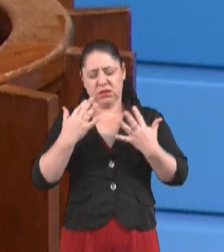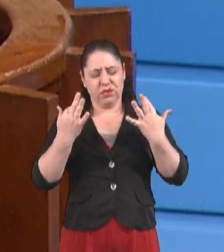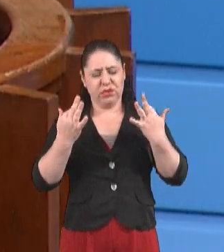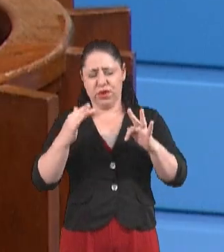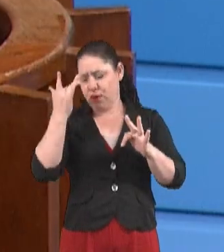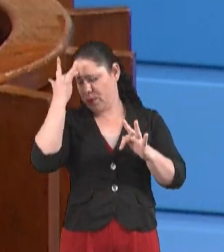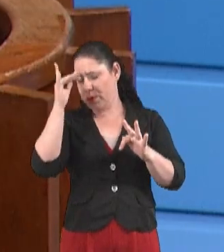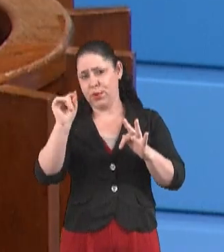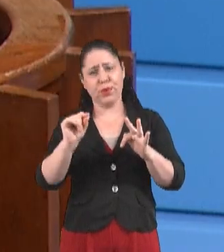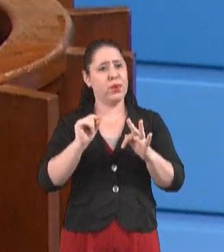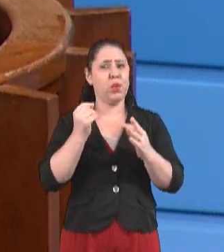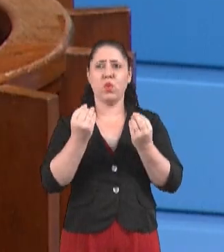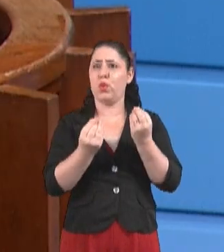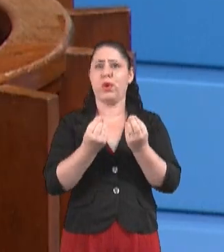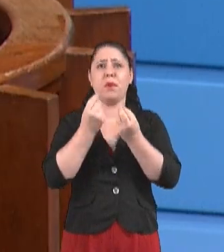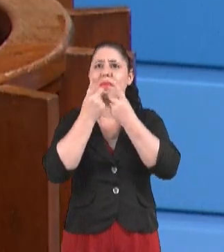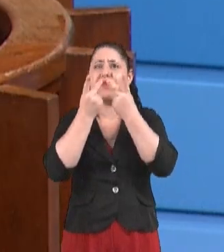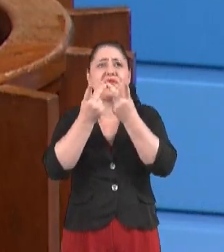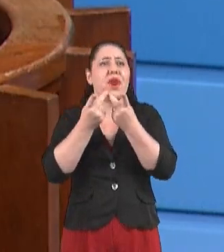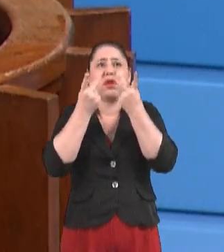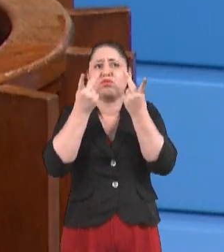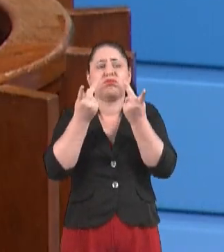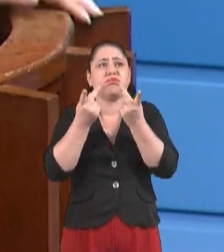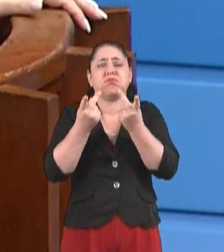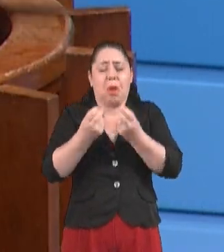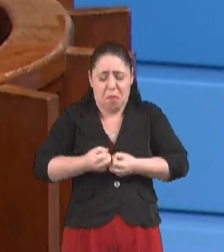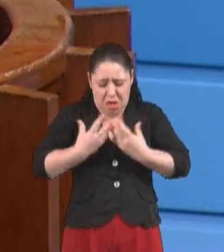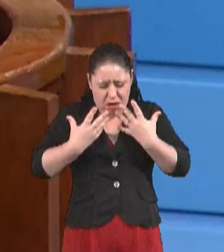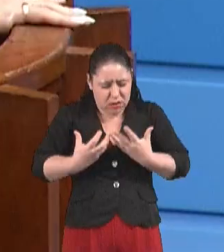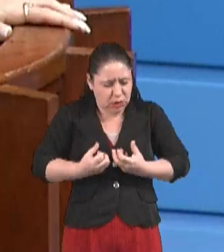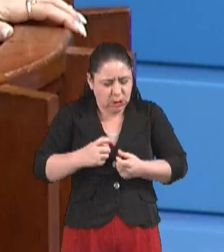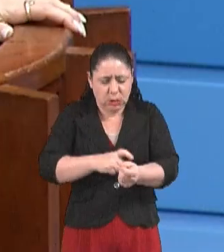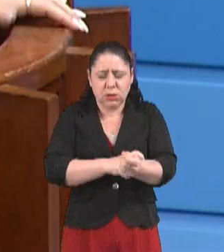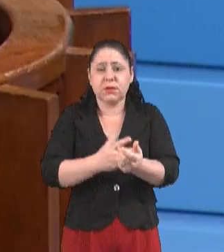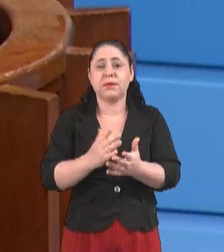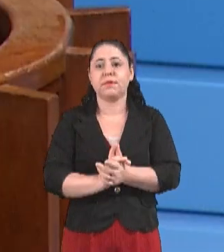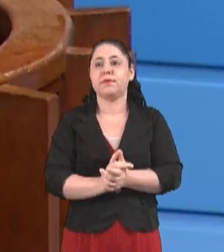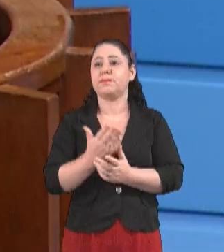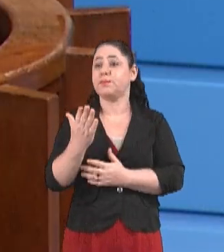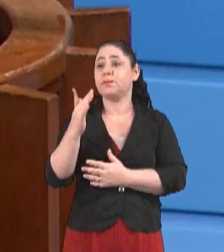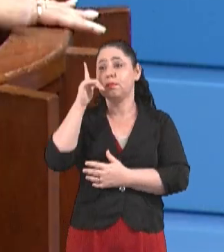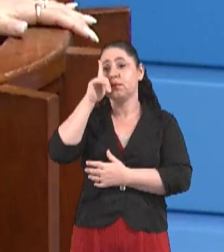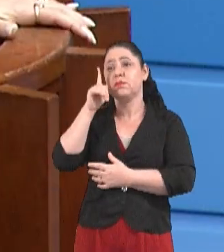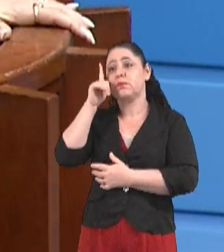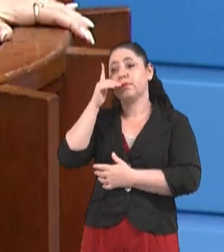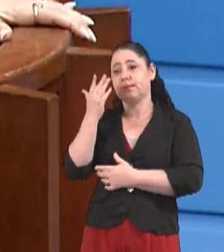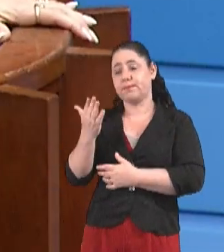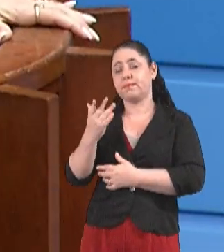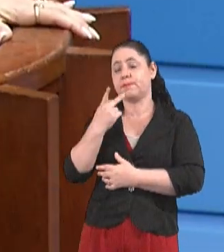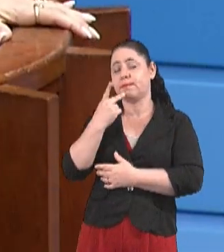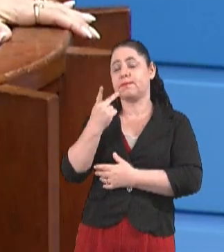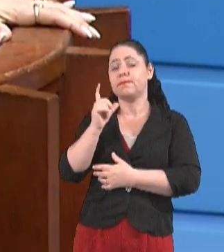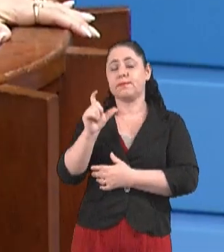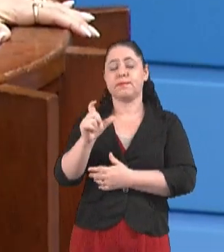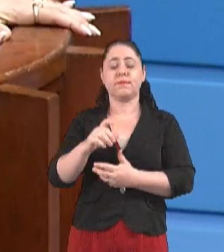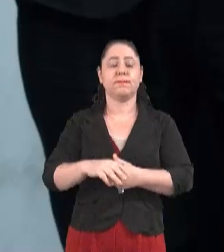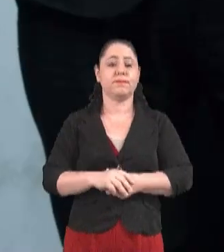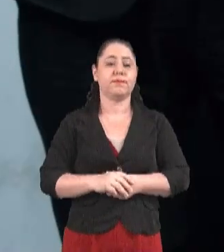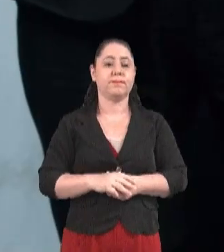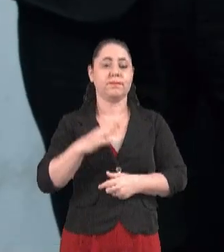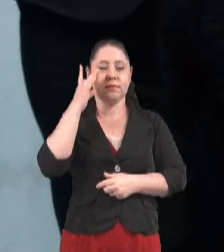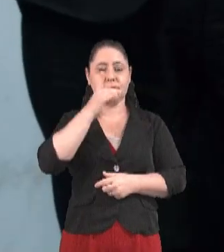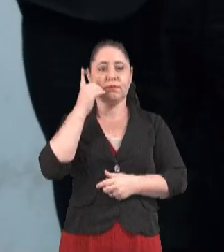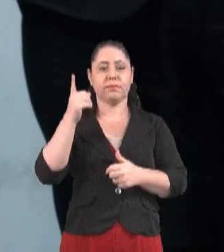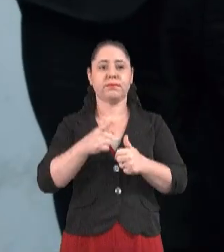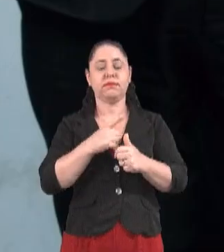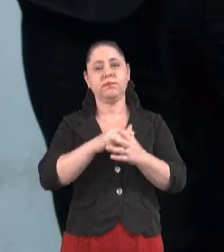eu não sei nem expressar, não consigo expressar. Eu permito, deputada Gleice, o seu à parte.